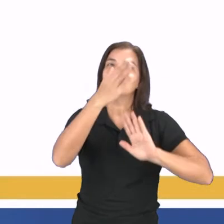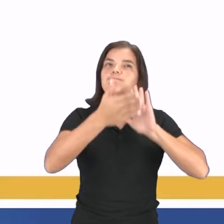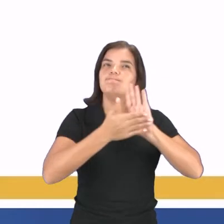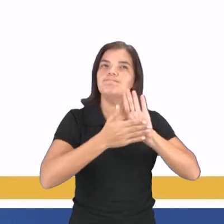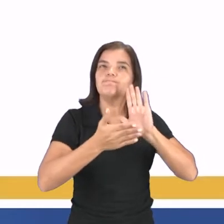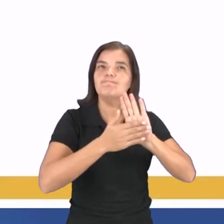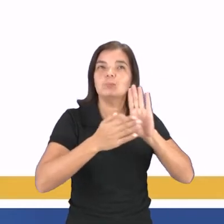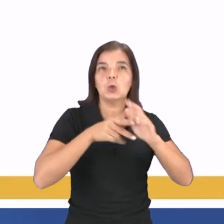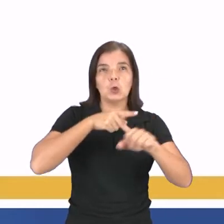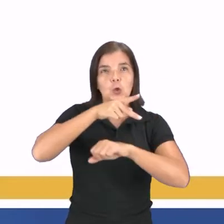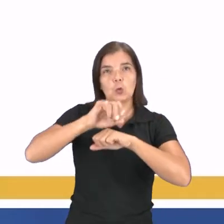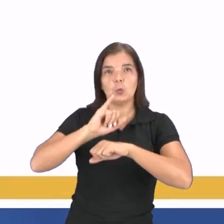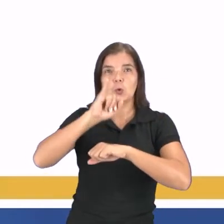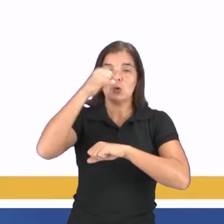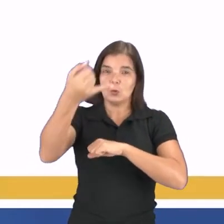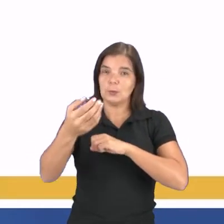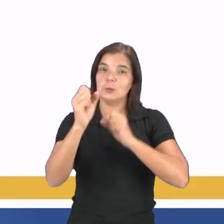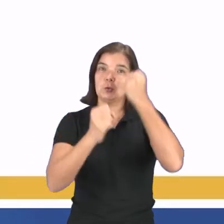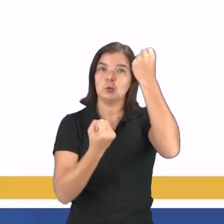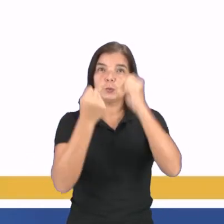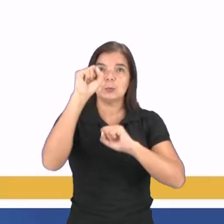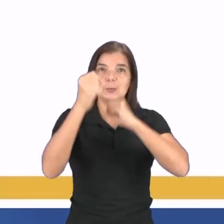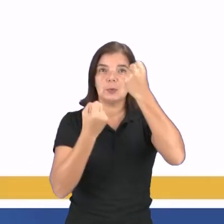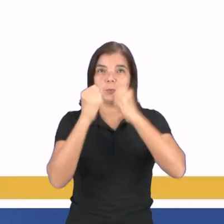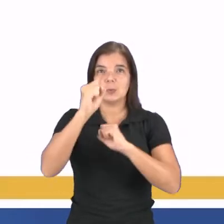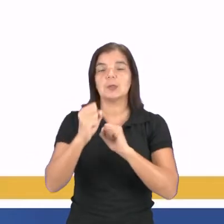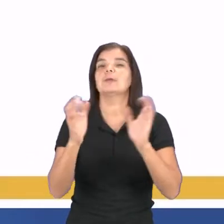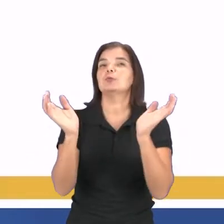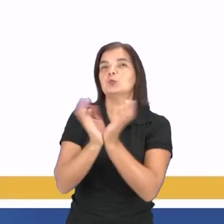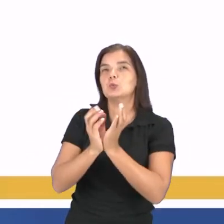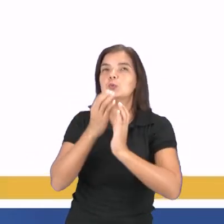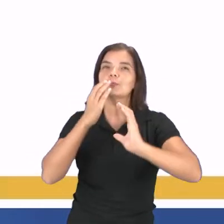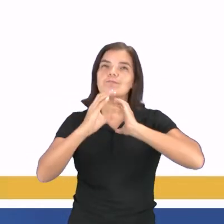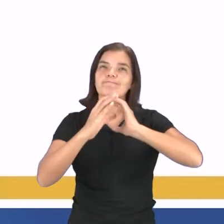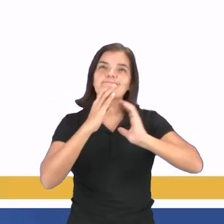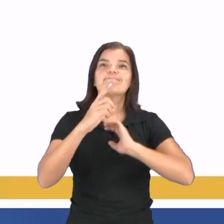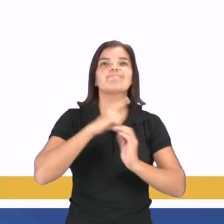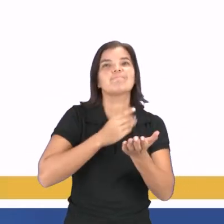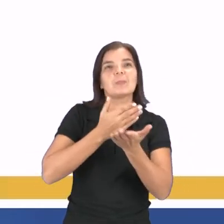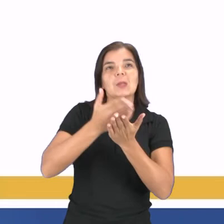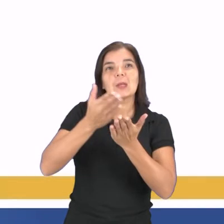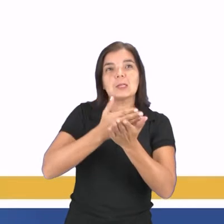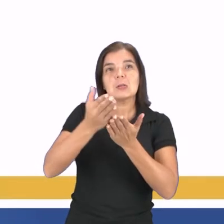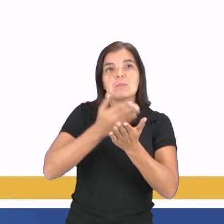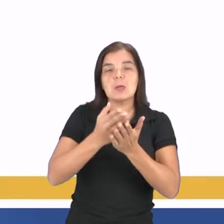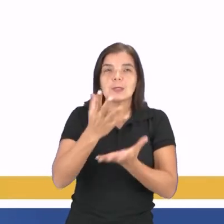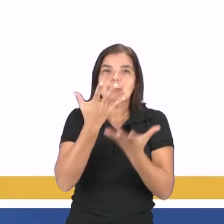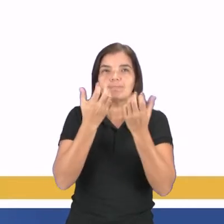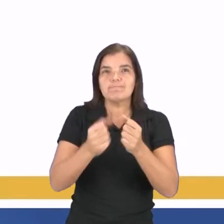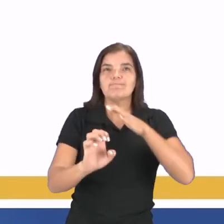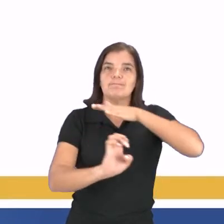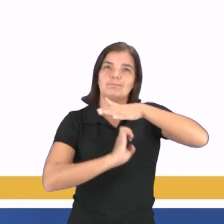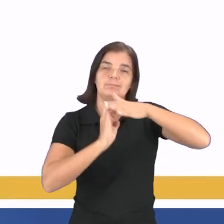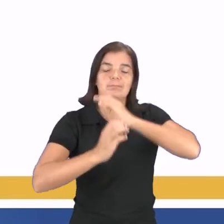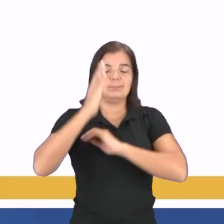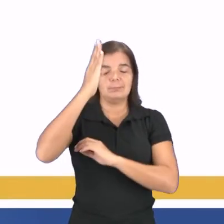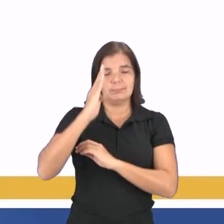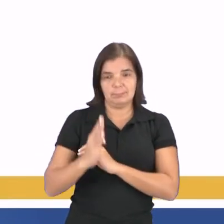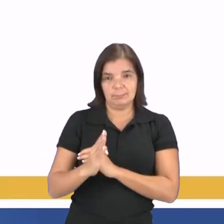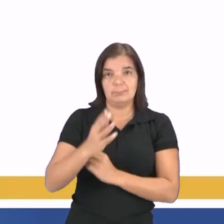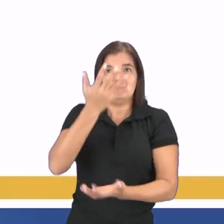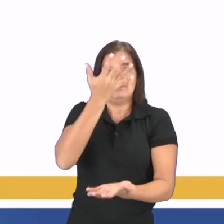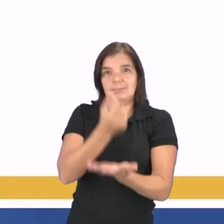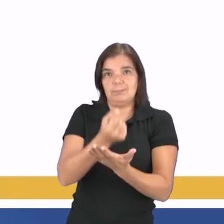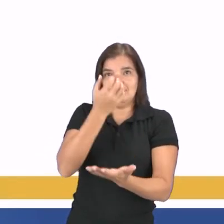de internacionalização de empresas da indústria fonográfica, que teve seu início antes mesmo da incorporação de